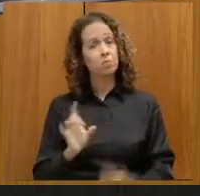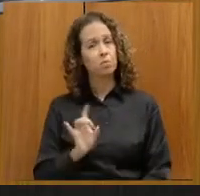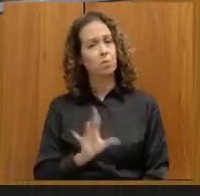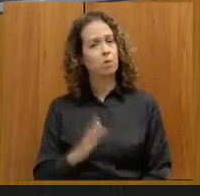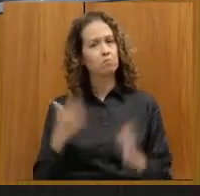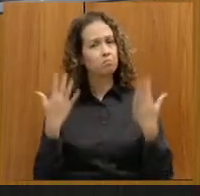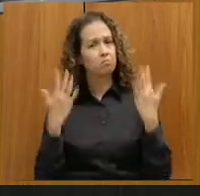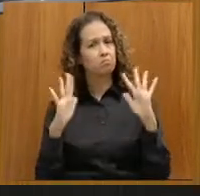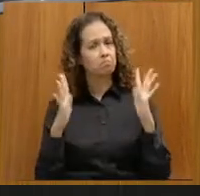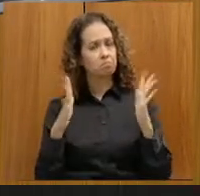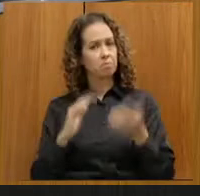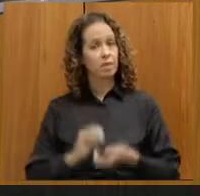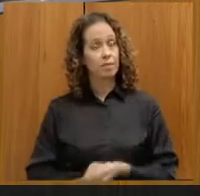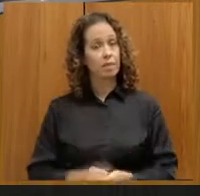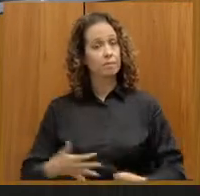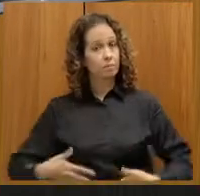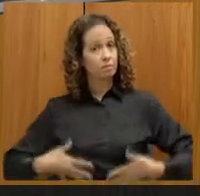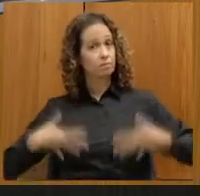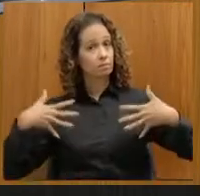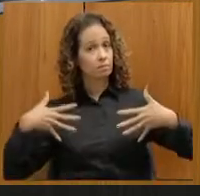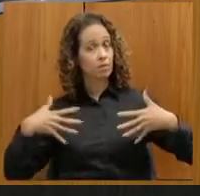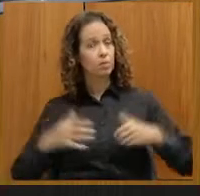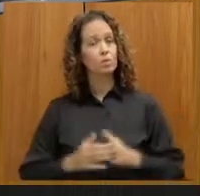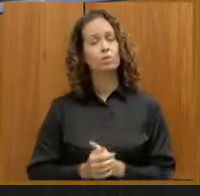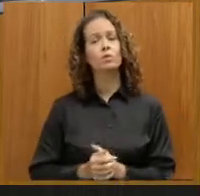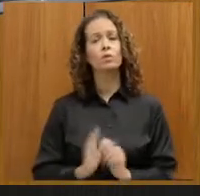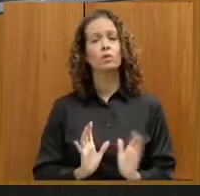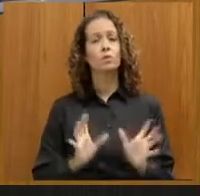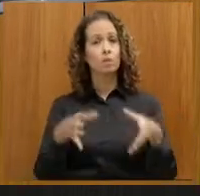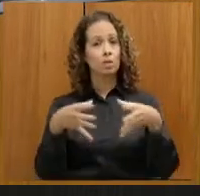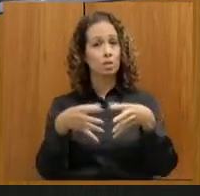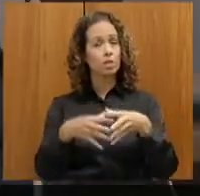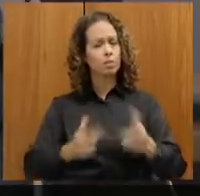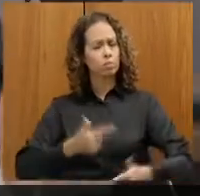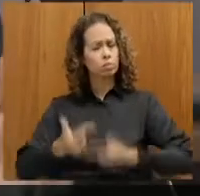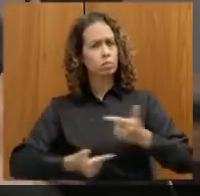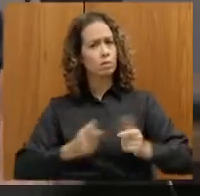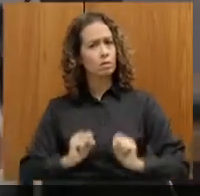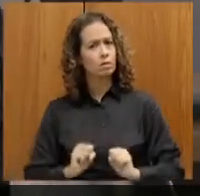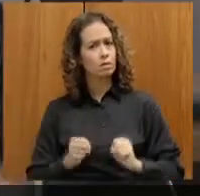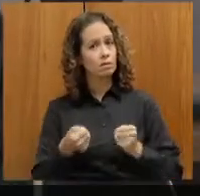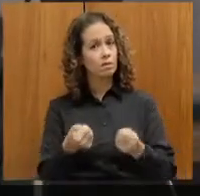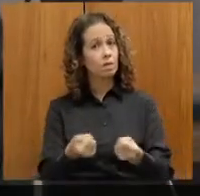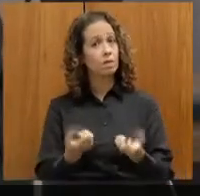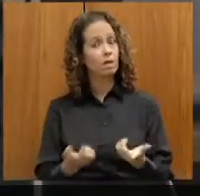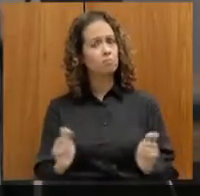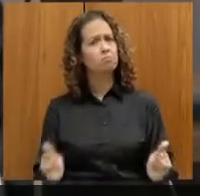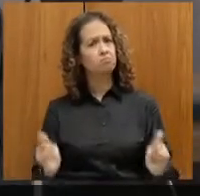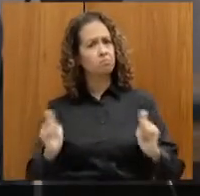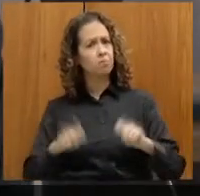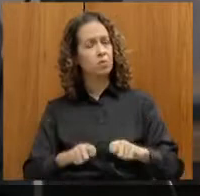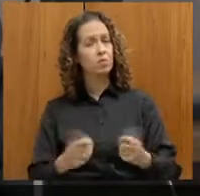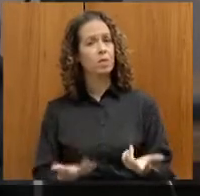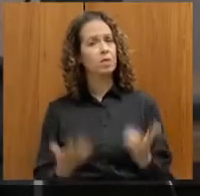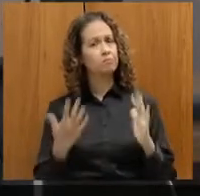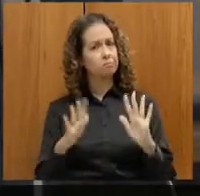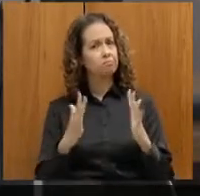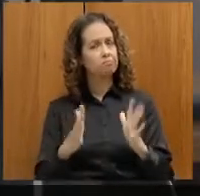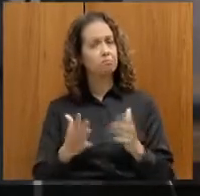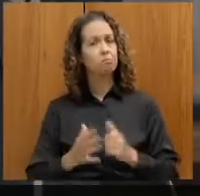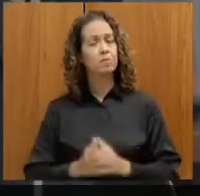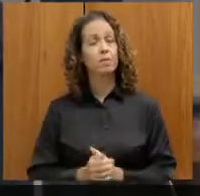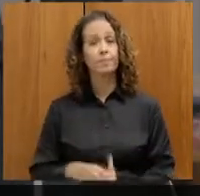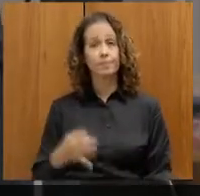que não seja o meu orgulho de ver essa equipe tão dedicada que não fosse competência que não fosse e dedicação e